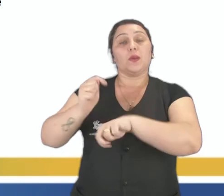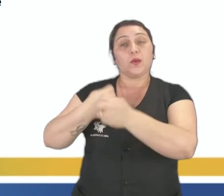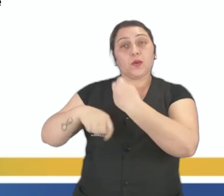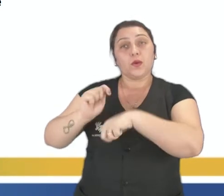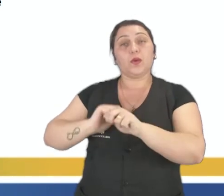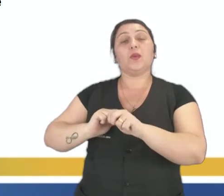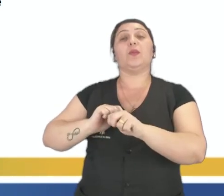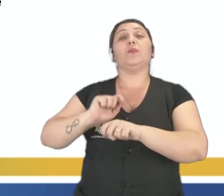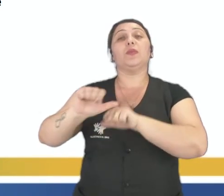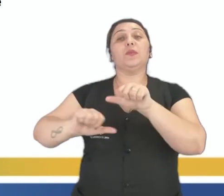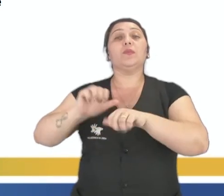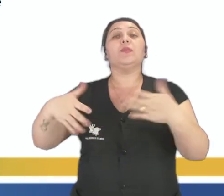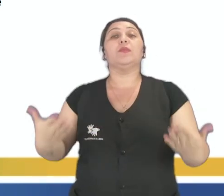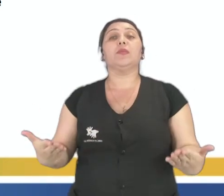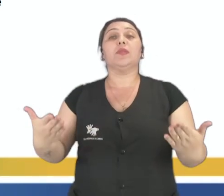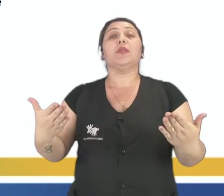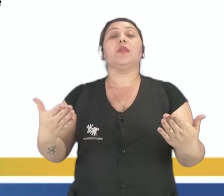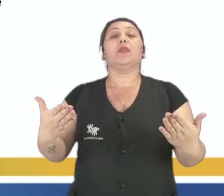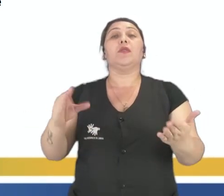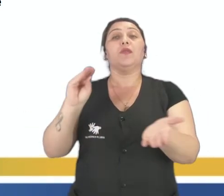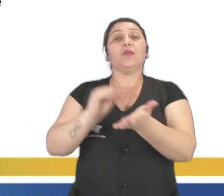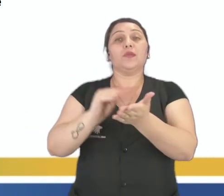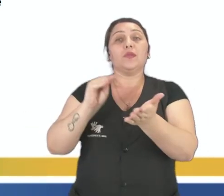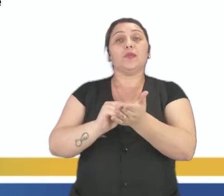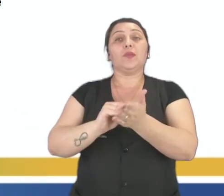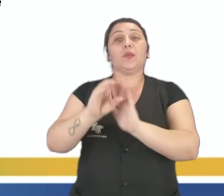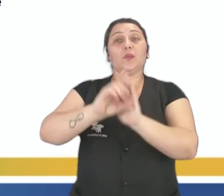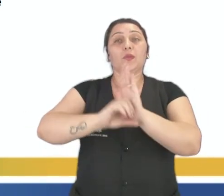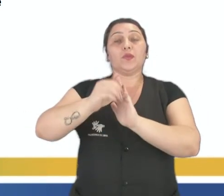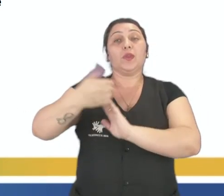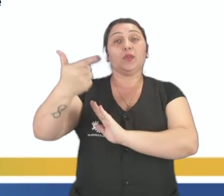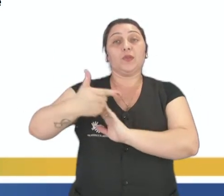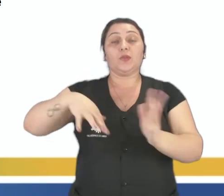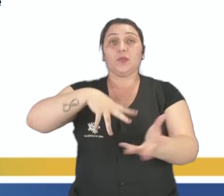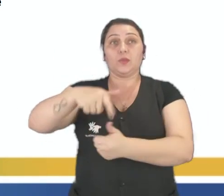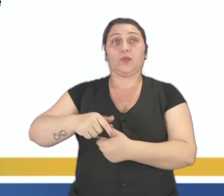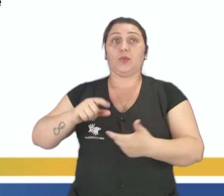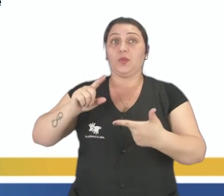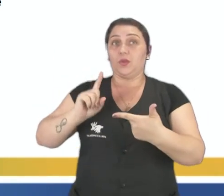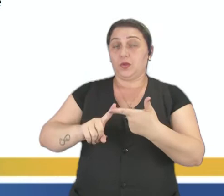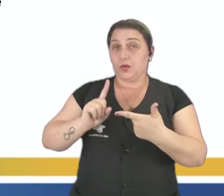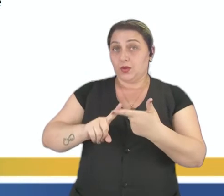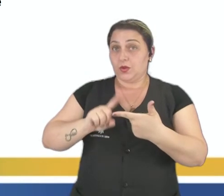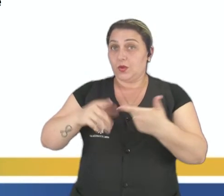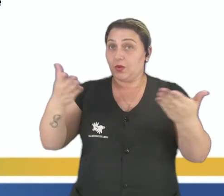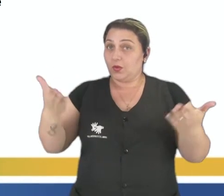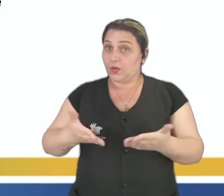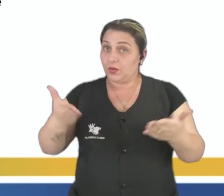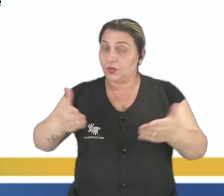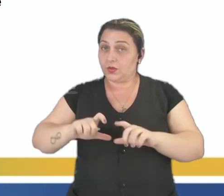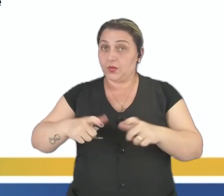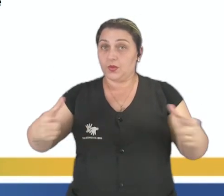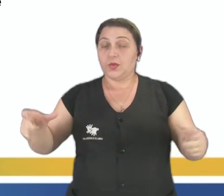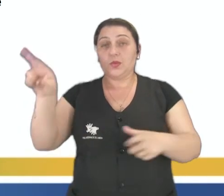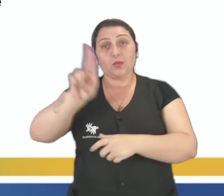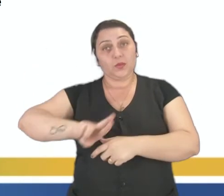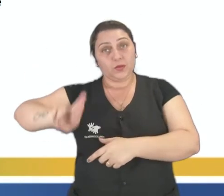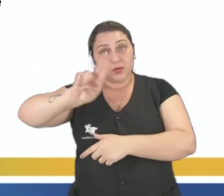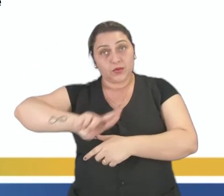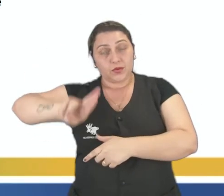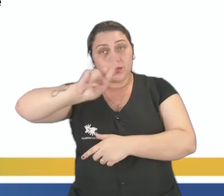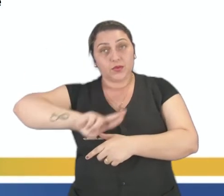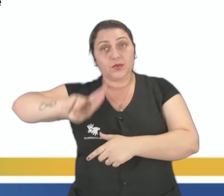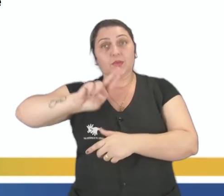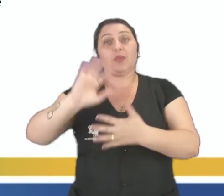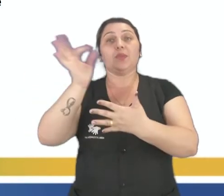o que desatualizou o conceito de segundo mundo. 2. Atualmente está sendo amplamente utilizado a